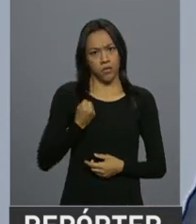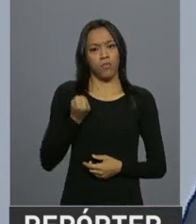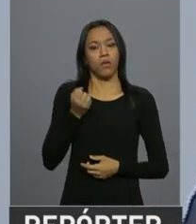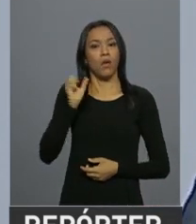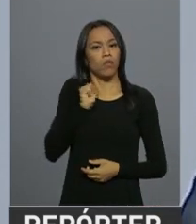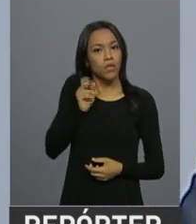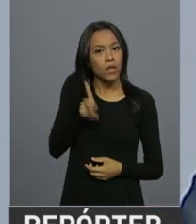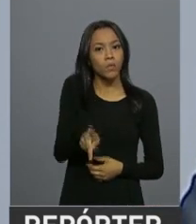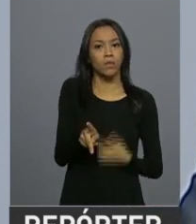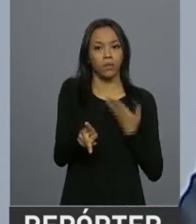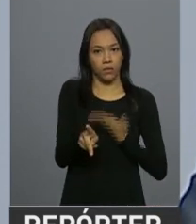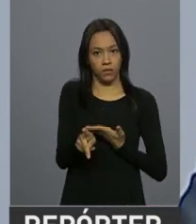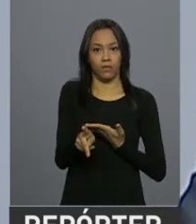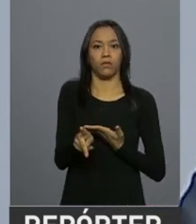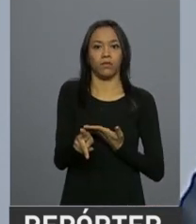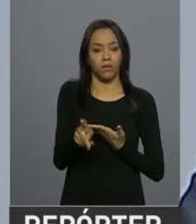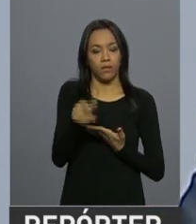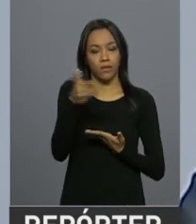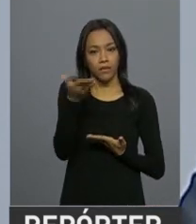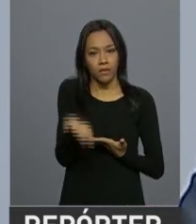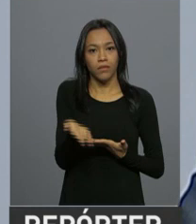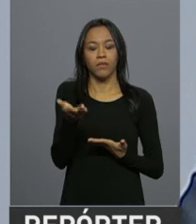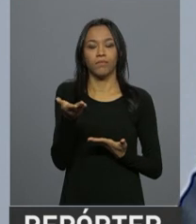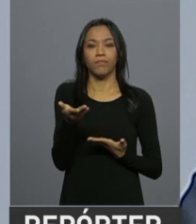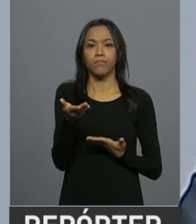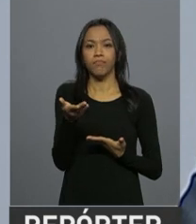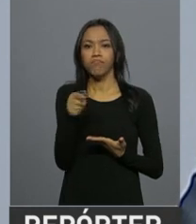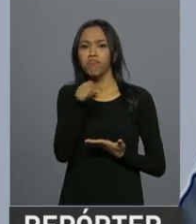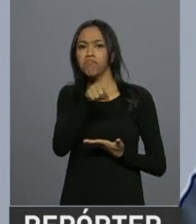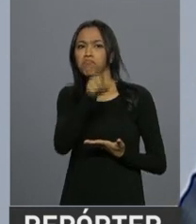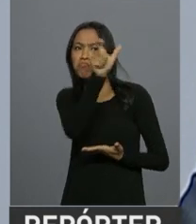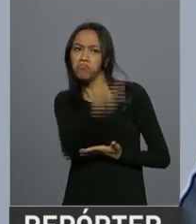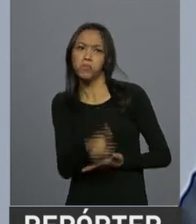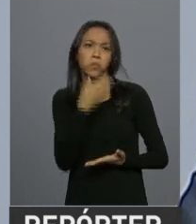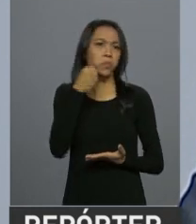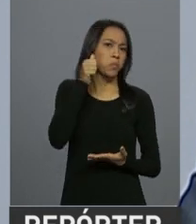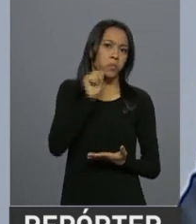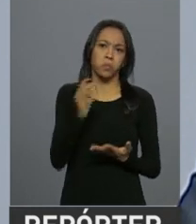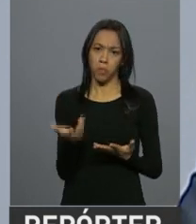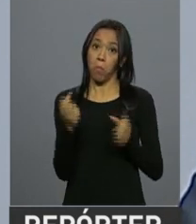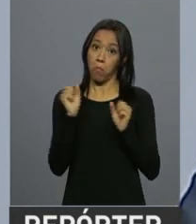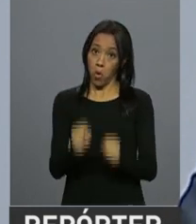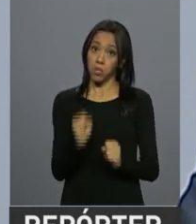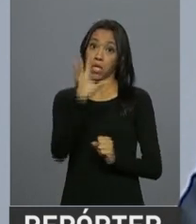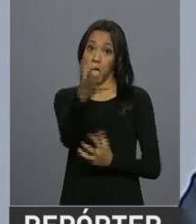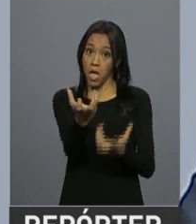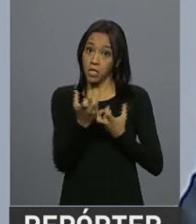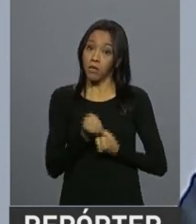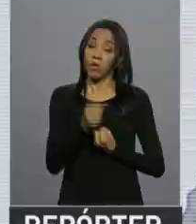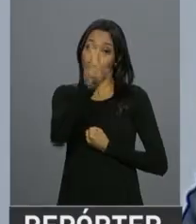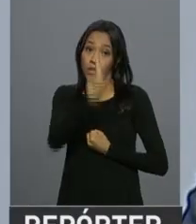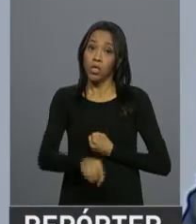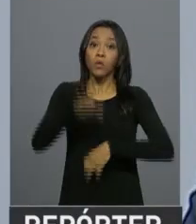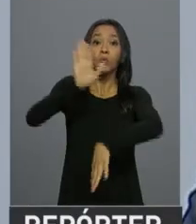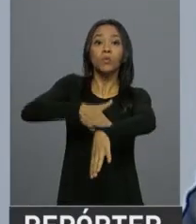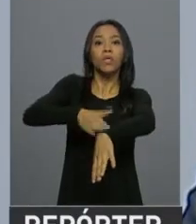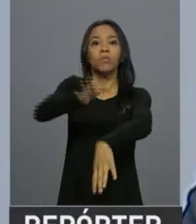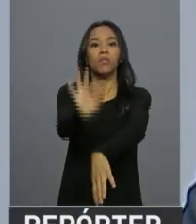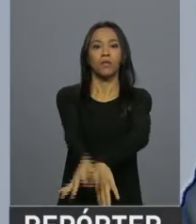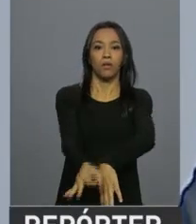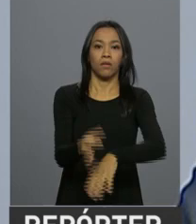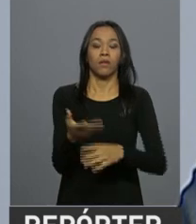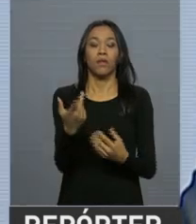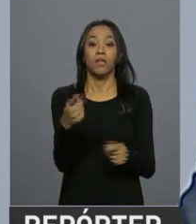em que de fato o estado seja solvente para que ele ou ela possa receber o seu dire direito no devido tempo os programas